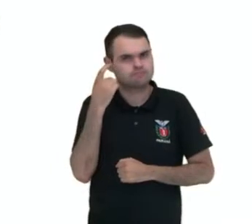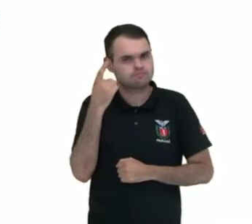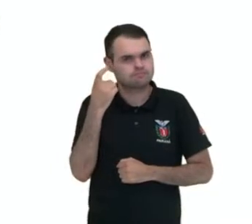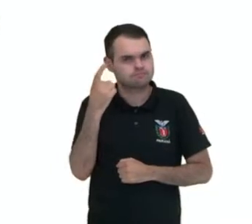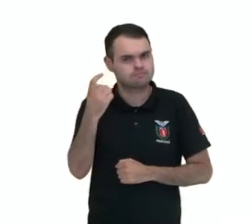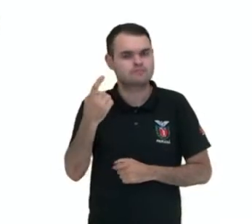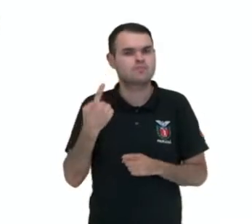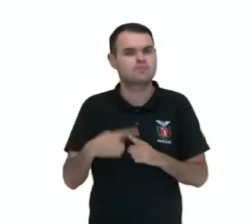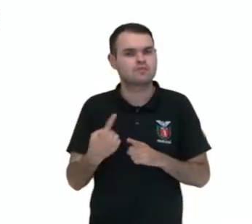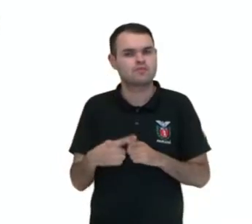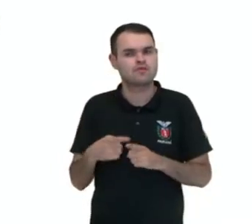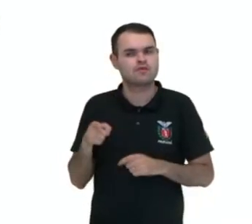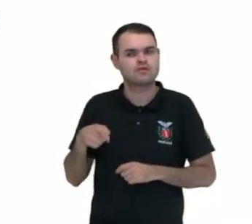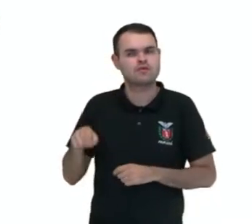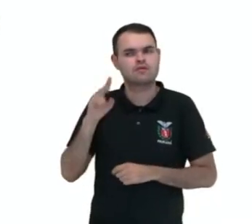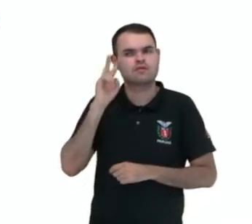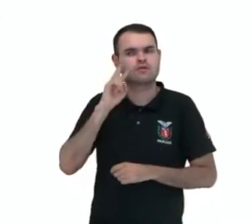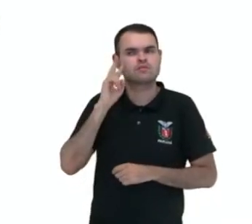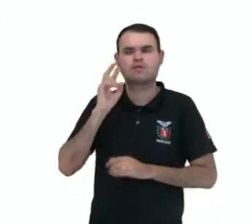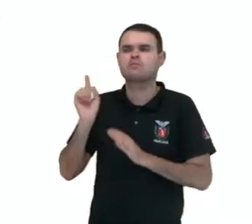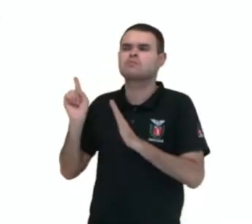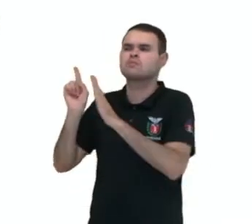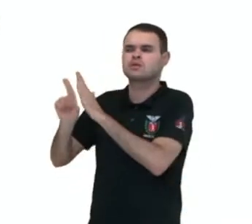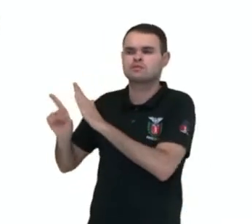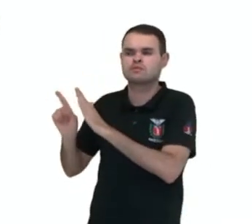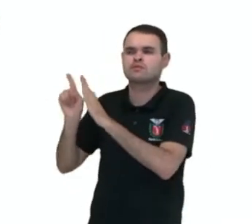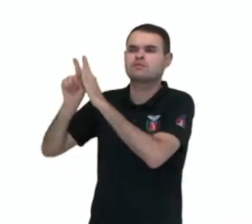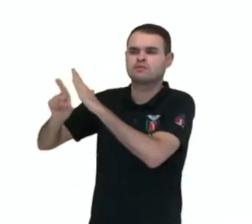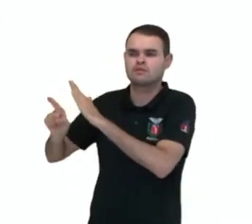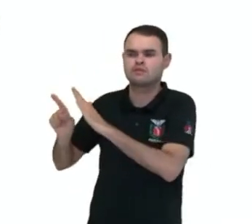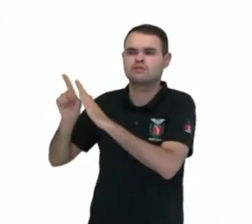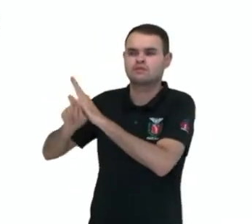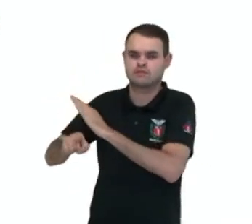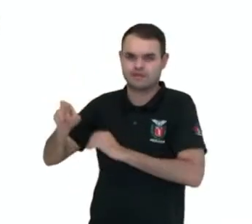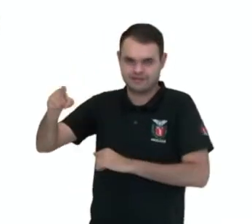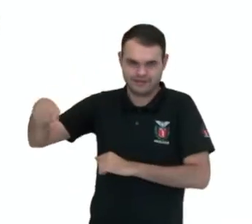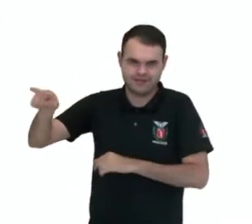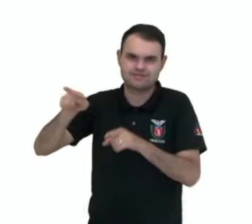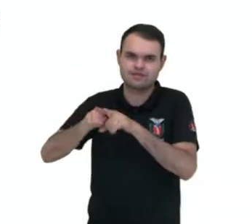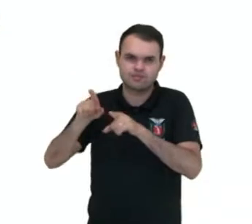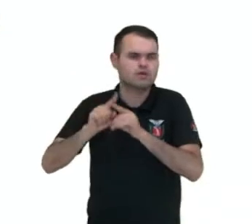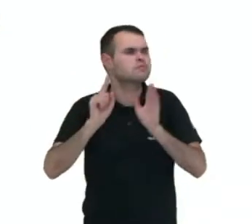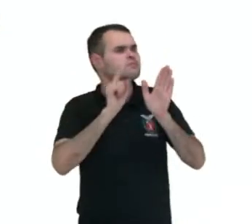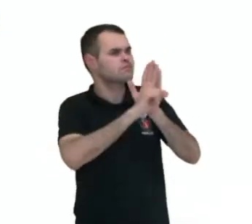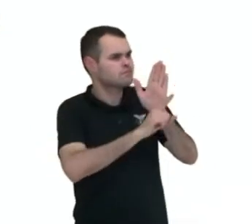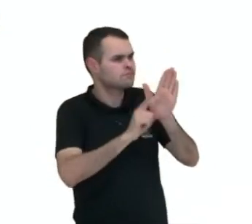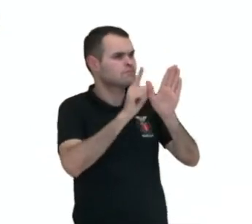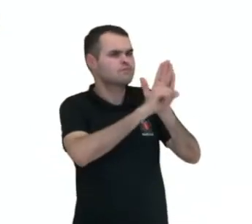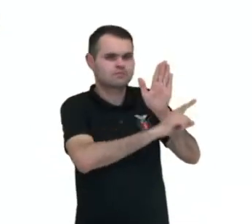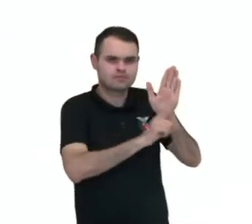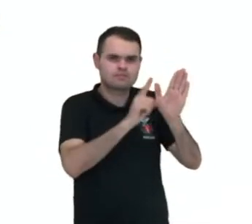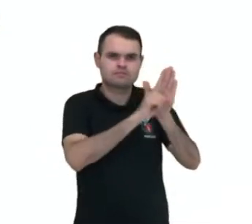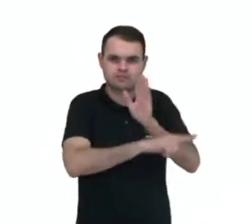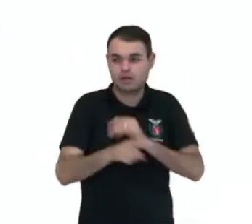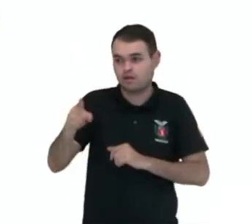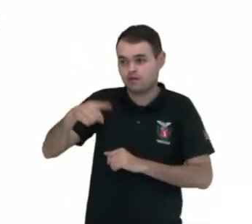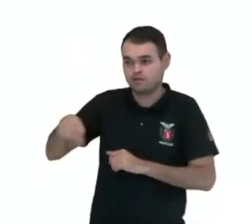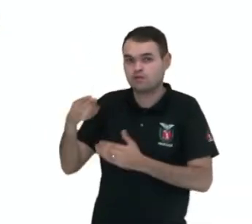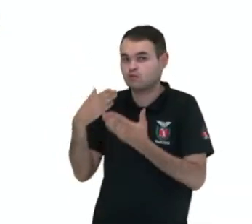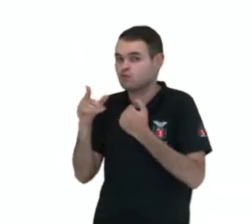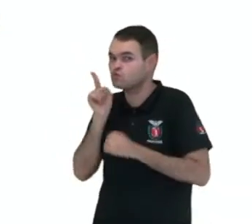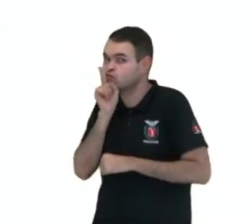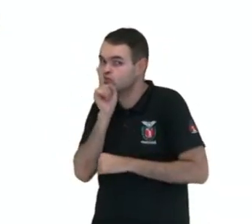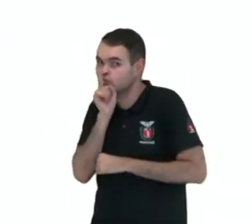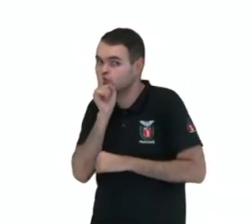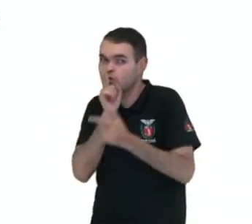quando ele lembrava de perguntar uma porção de coisas e elas também perguntavam para ele. Conversavam baixinho